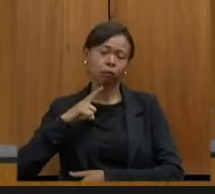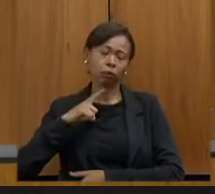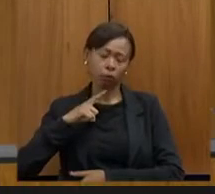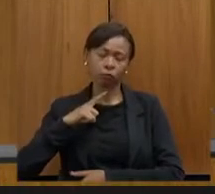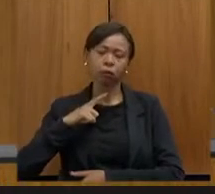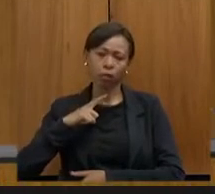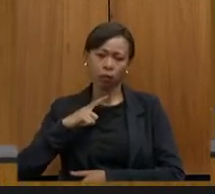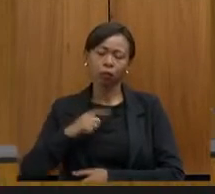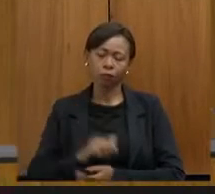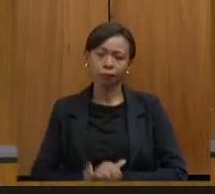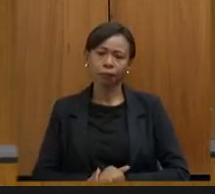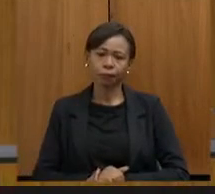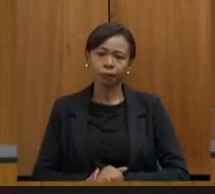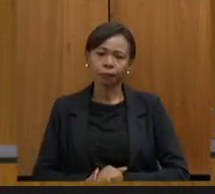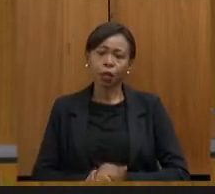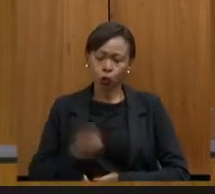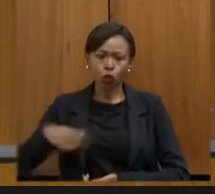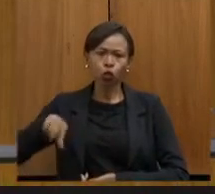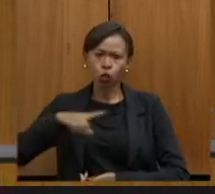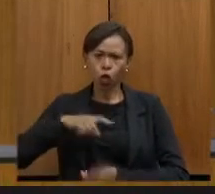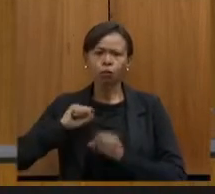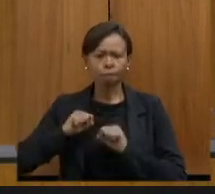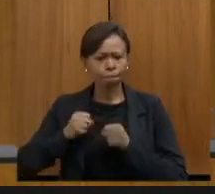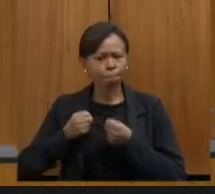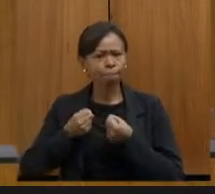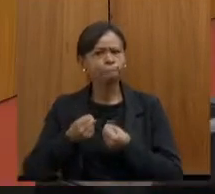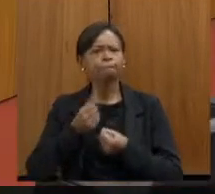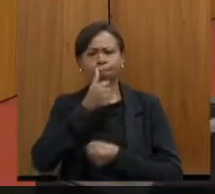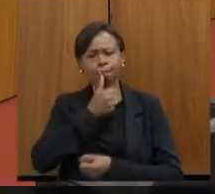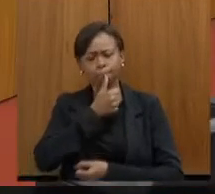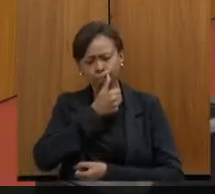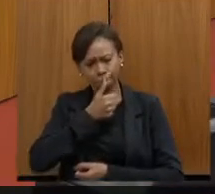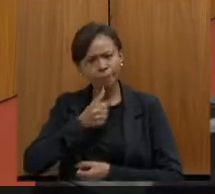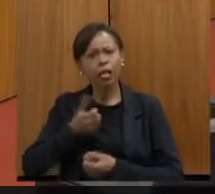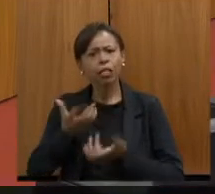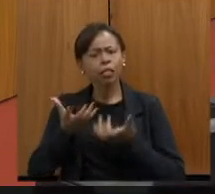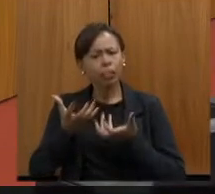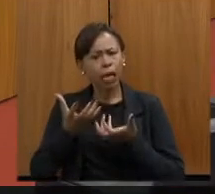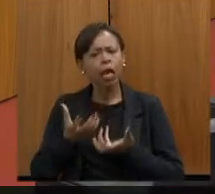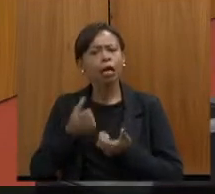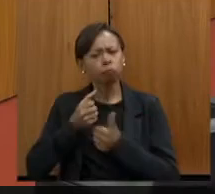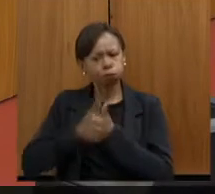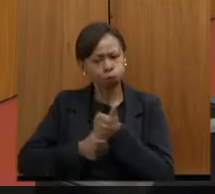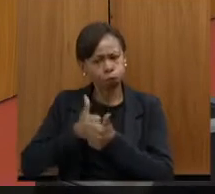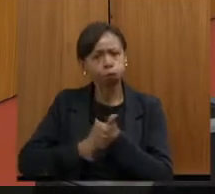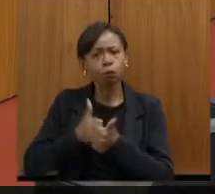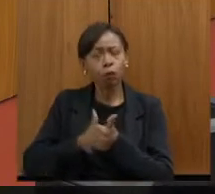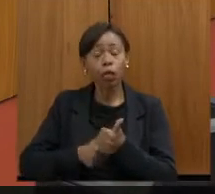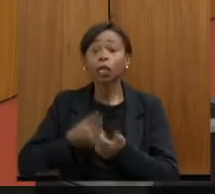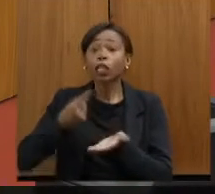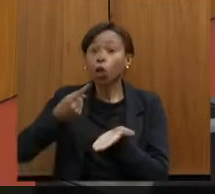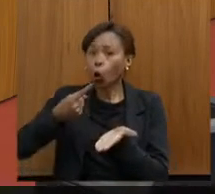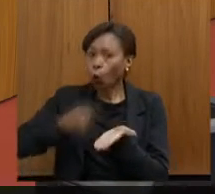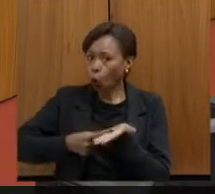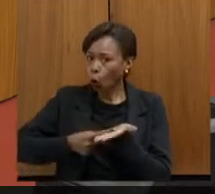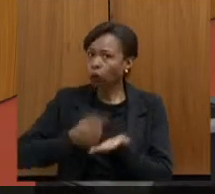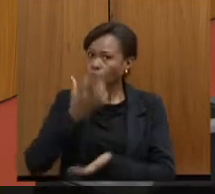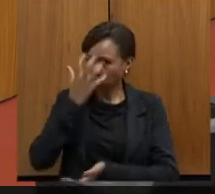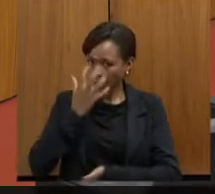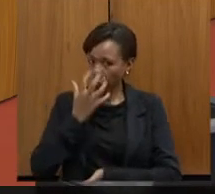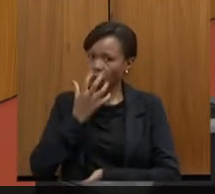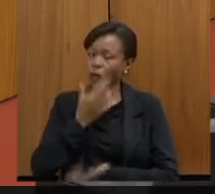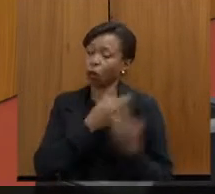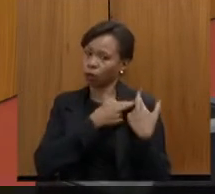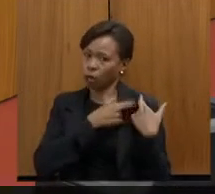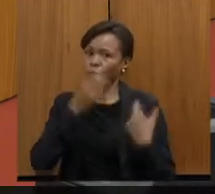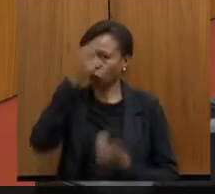deputado, a gente está empenhado nisso, a gente vem sempre cobrando, e nós temos o compromisso do nosso prefeito, em tentar, fazendo